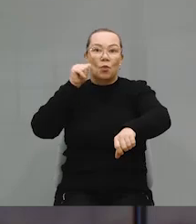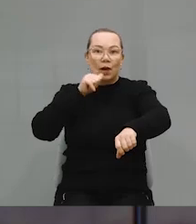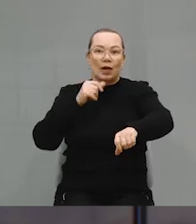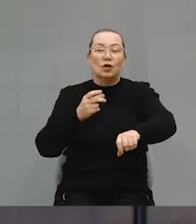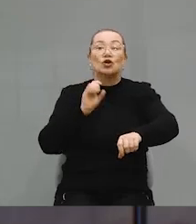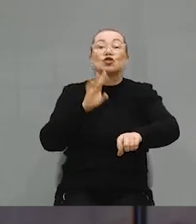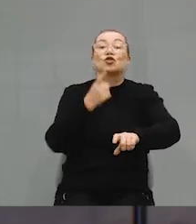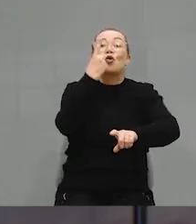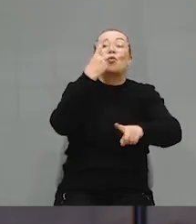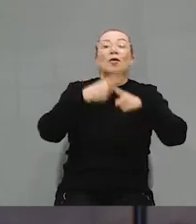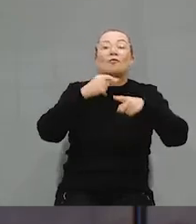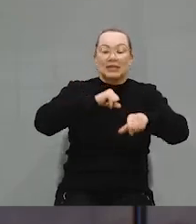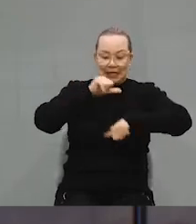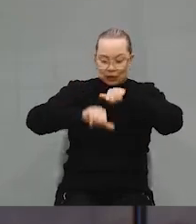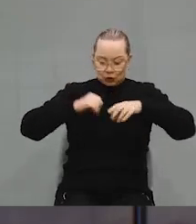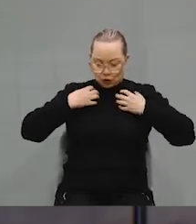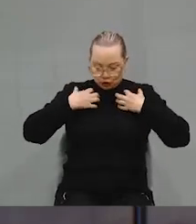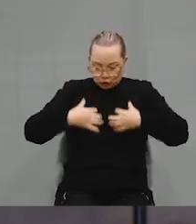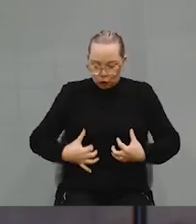rosa. Né? Então,